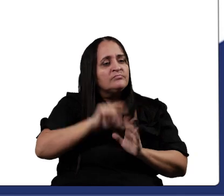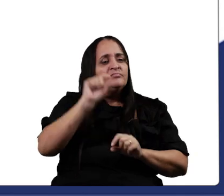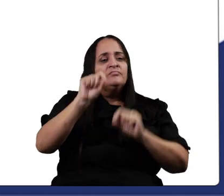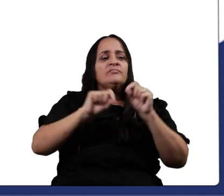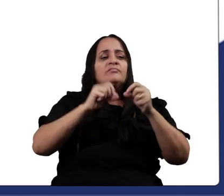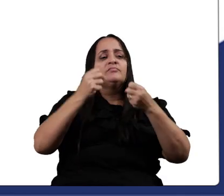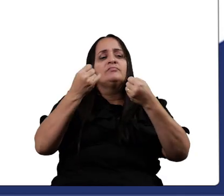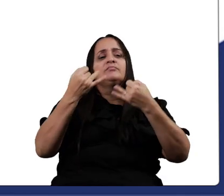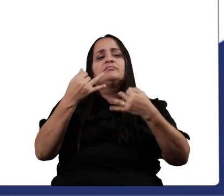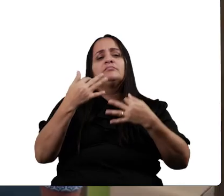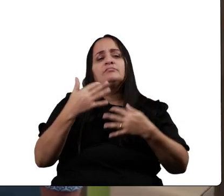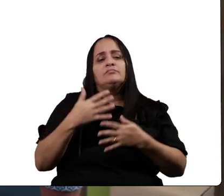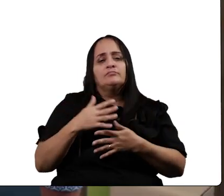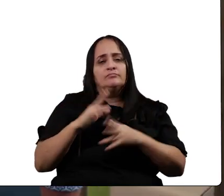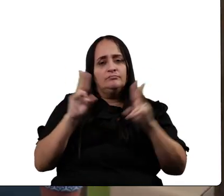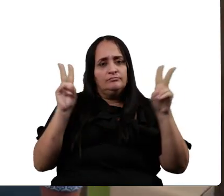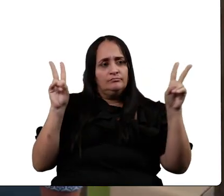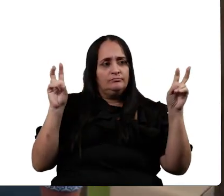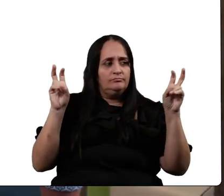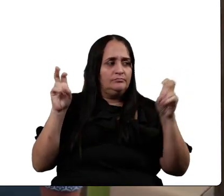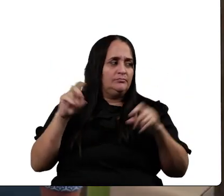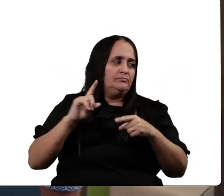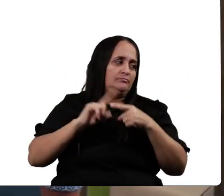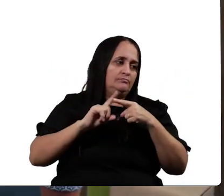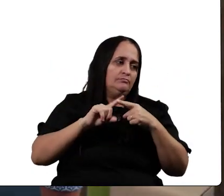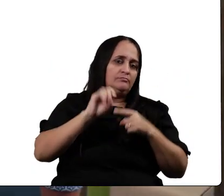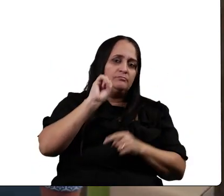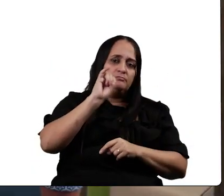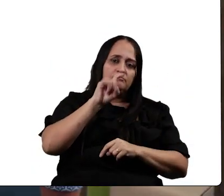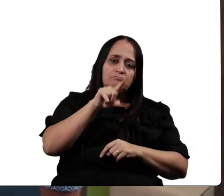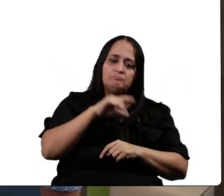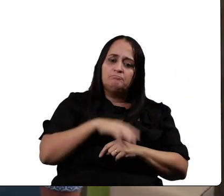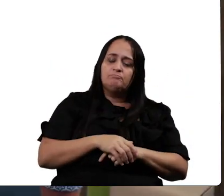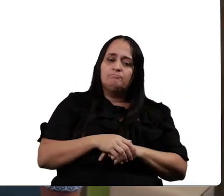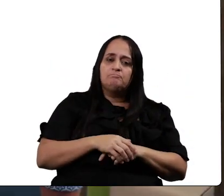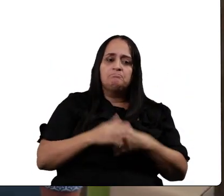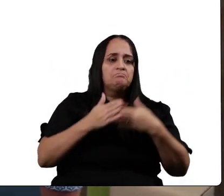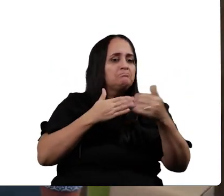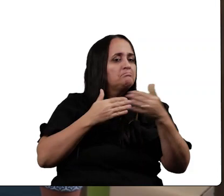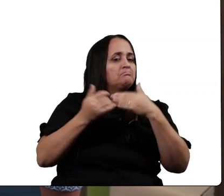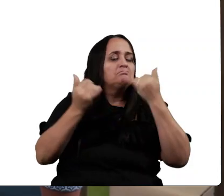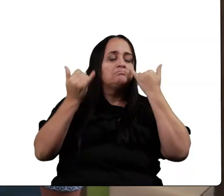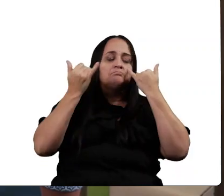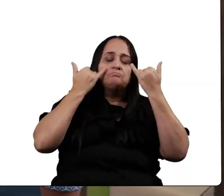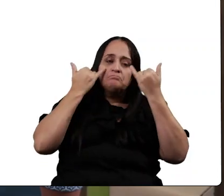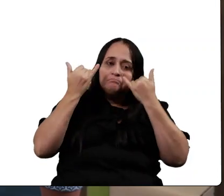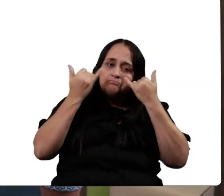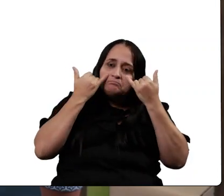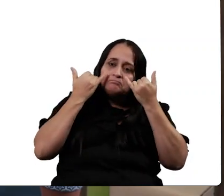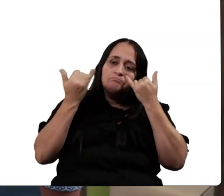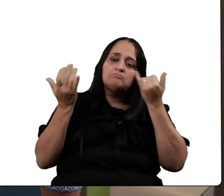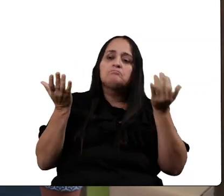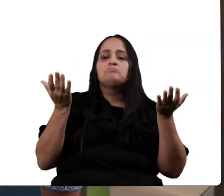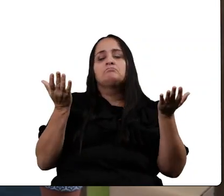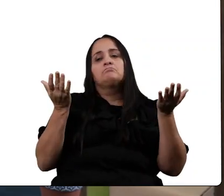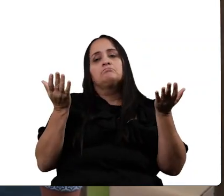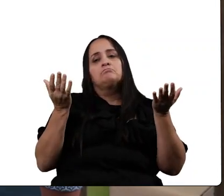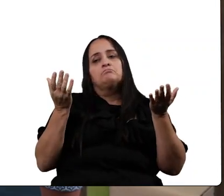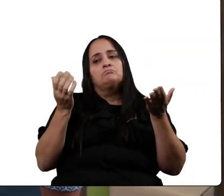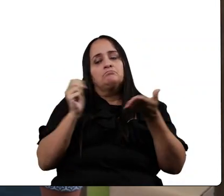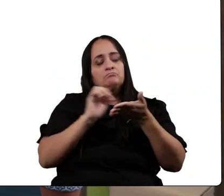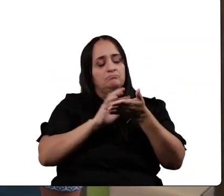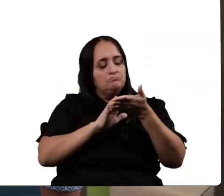comentado sobre o assunto. Então, se você pegou qualquer informação, se você tiver acesso, pode pegar na internet, né,